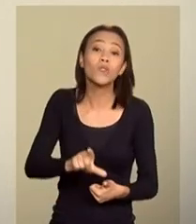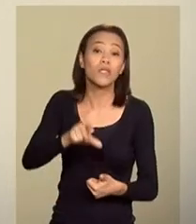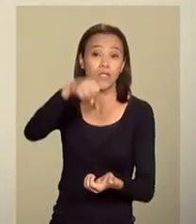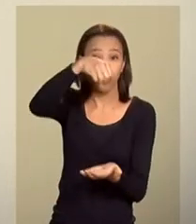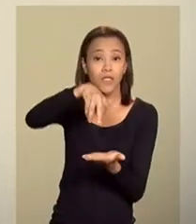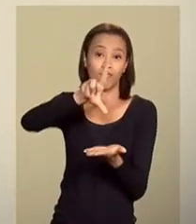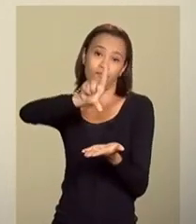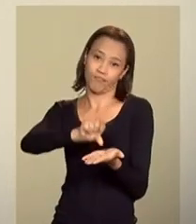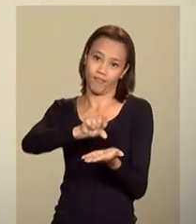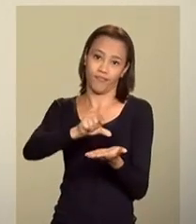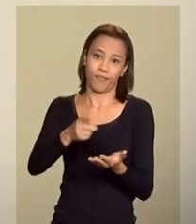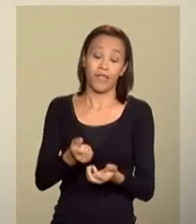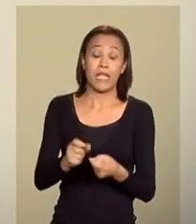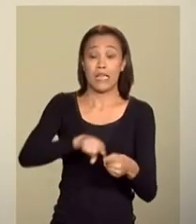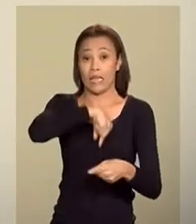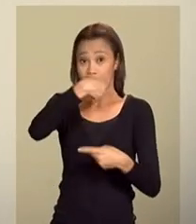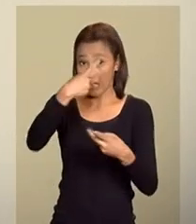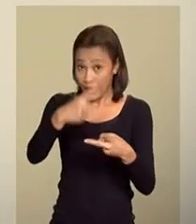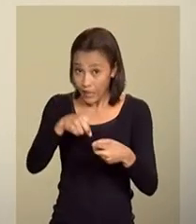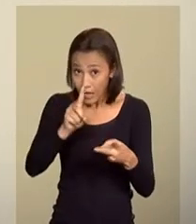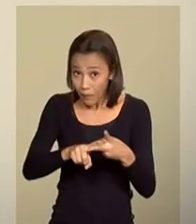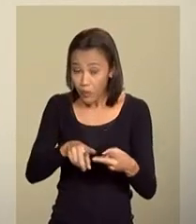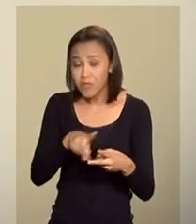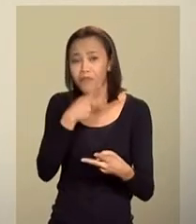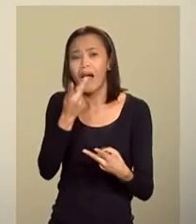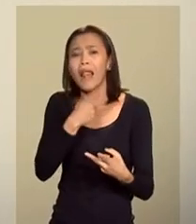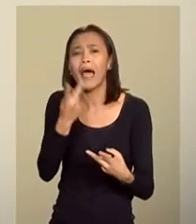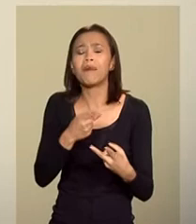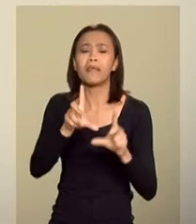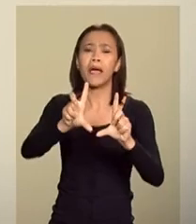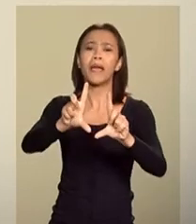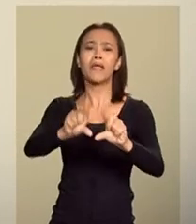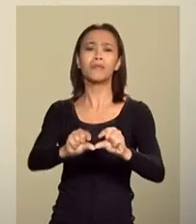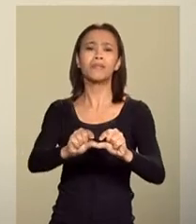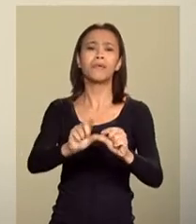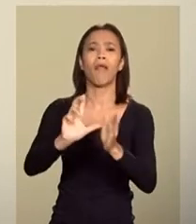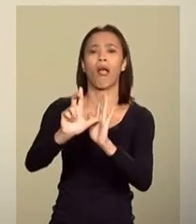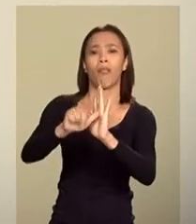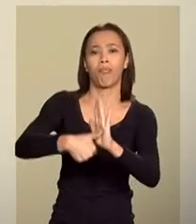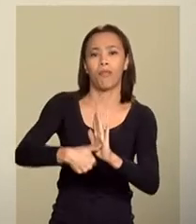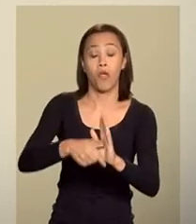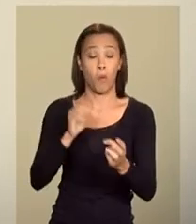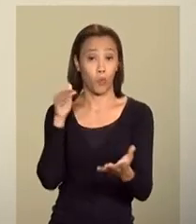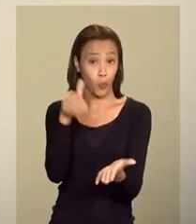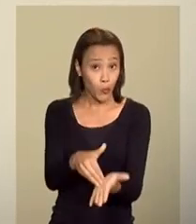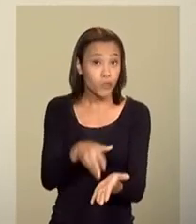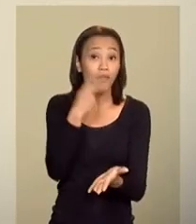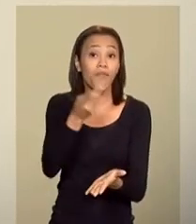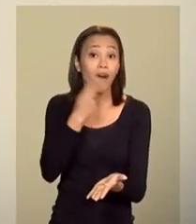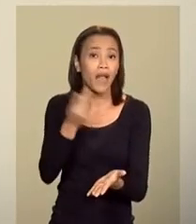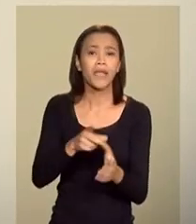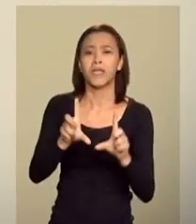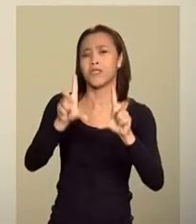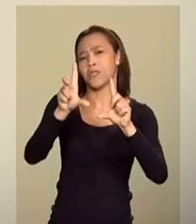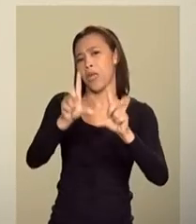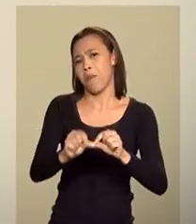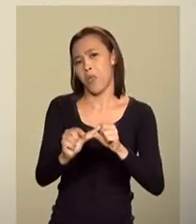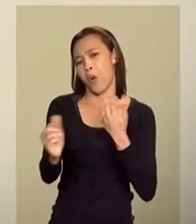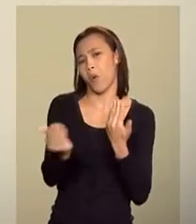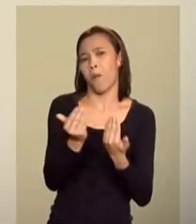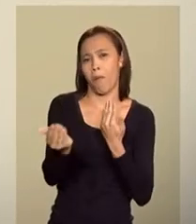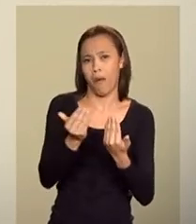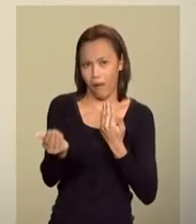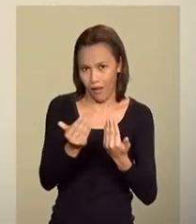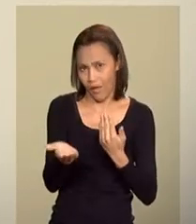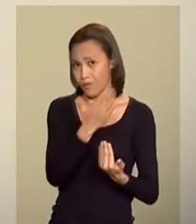baixar na conta de luz depois passaram a dizer que a redução iria tardar por último que ela seria menor do que o